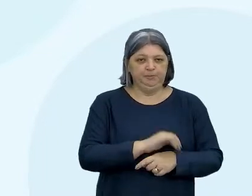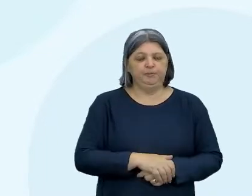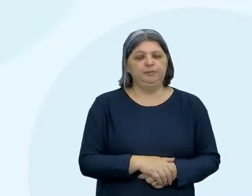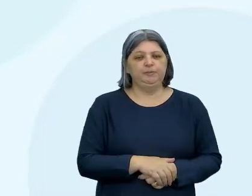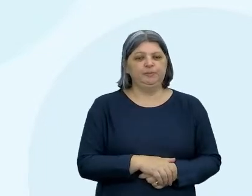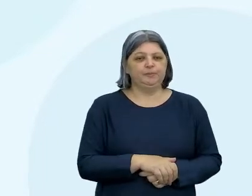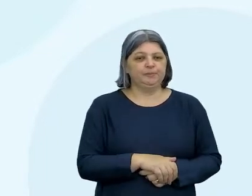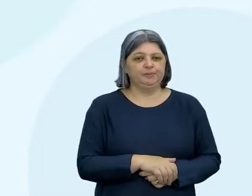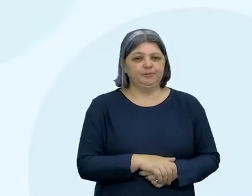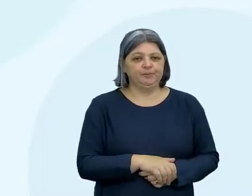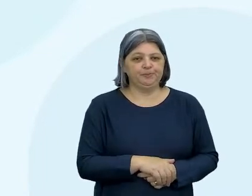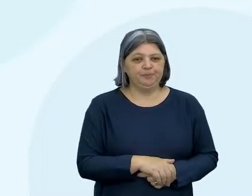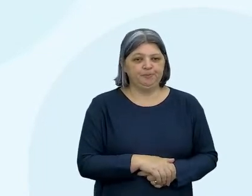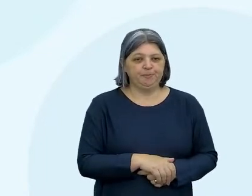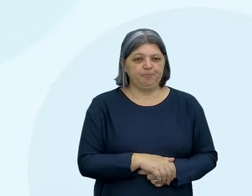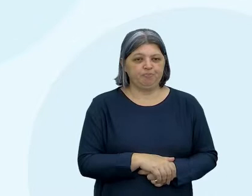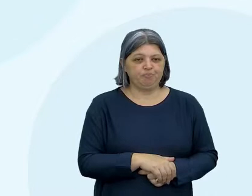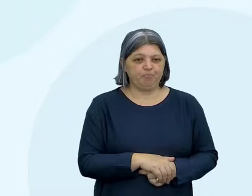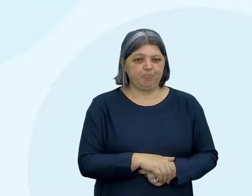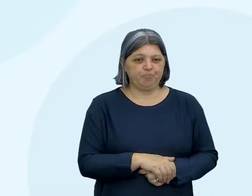Trilha financeira.